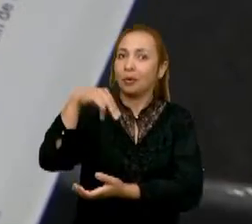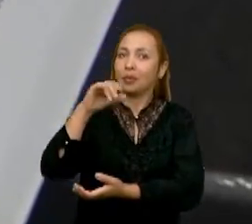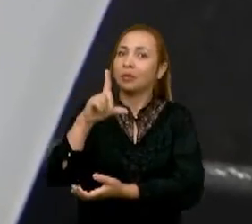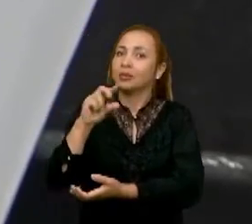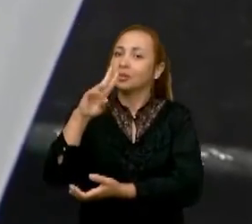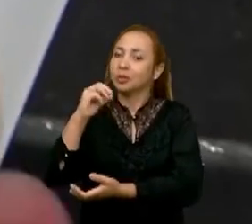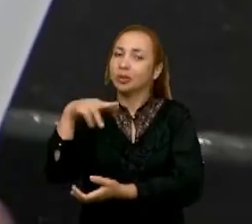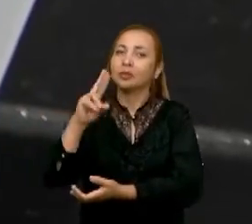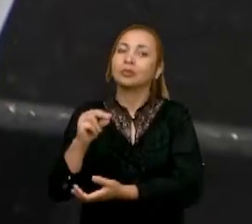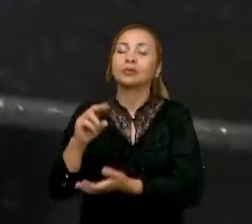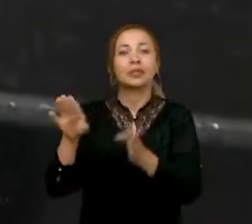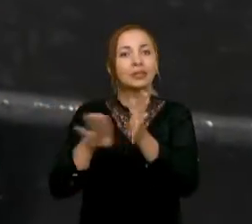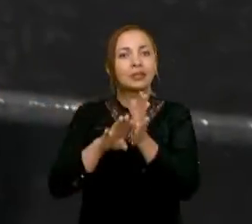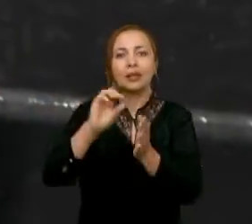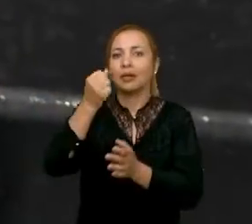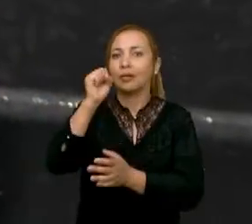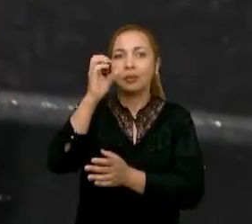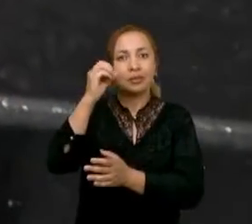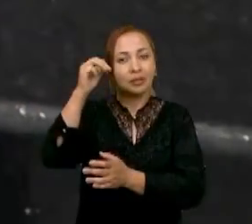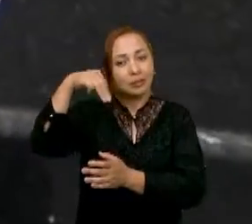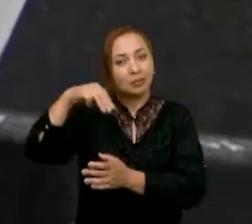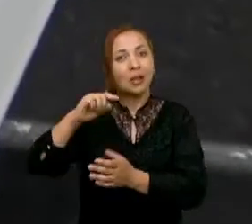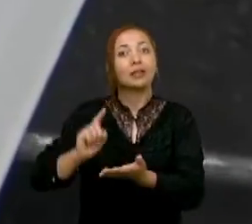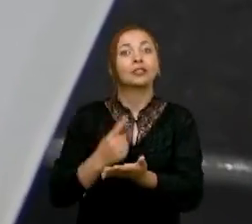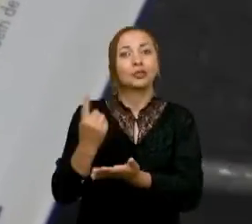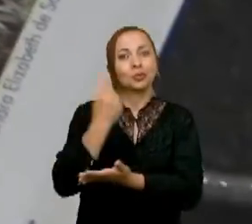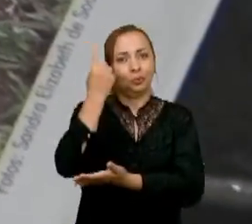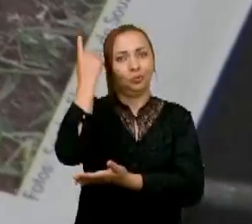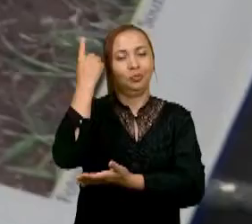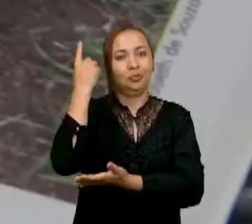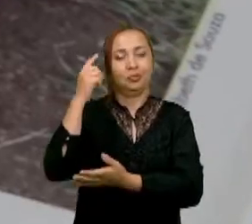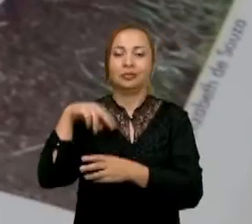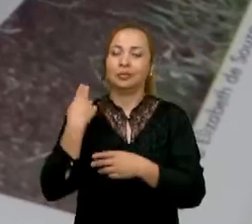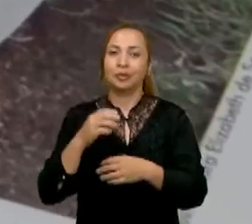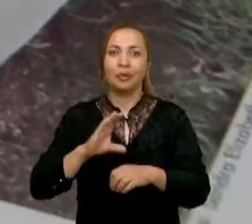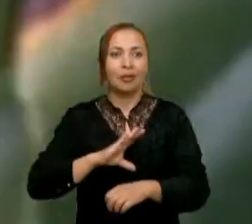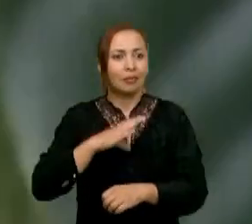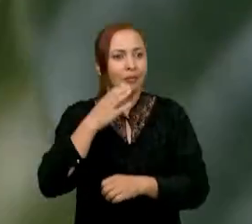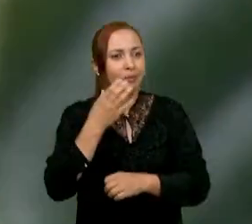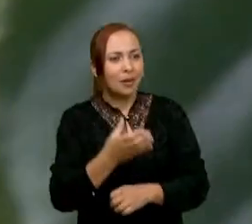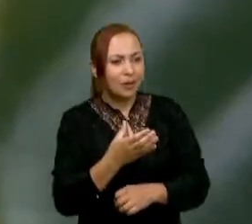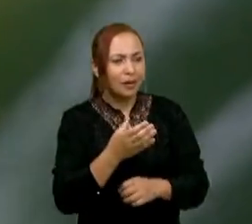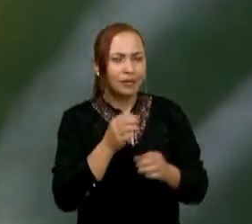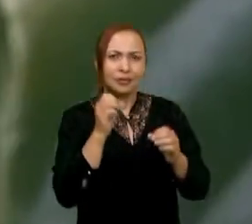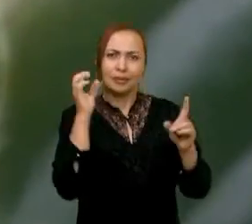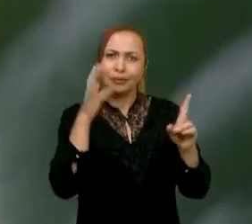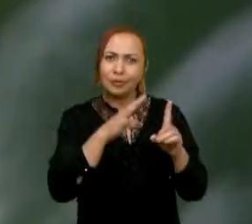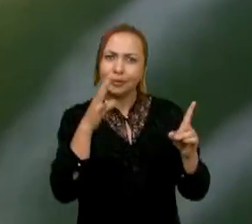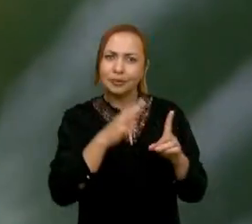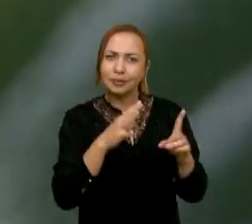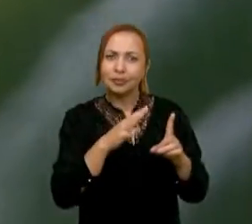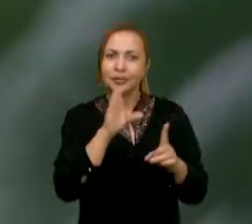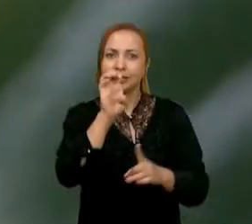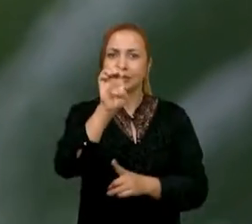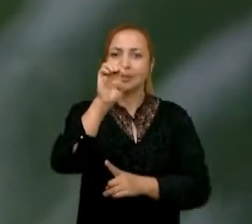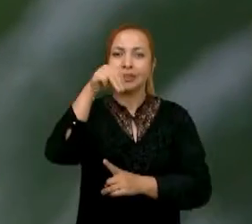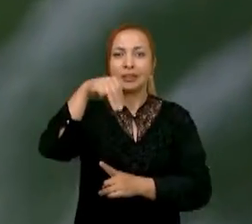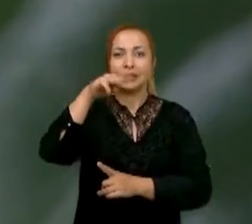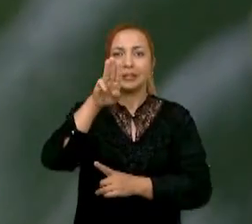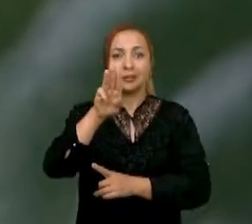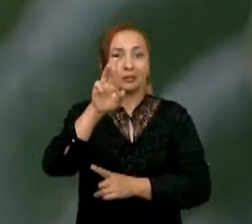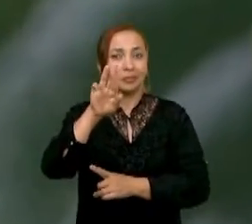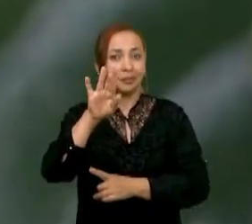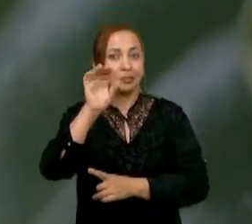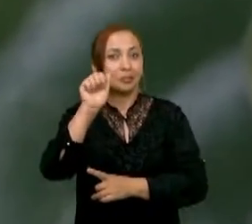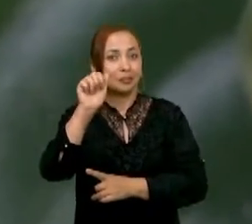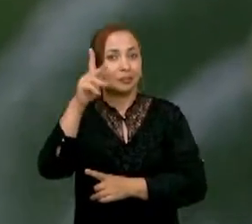metros. Então, nós fomos desafiadas pela Embrapa Café a elaborar